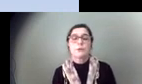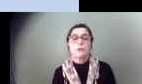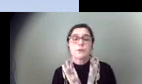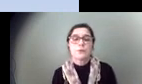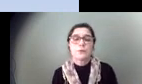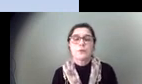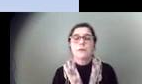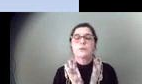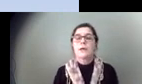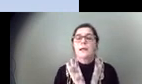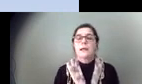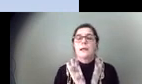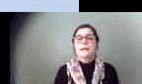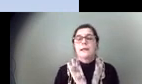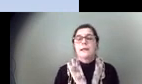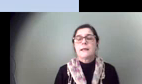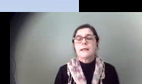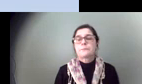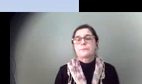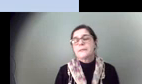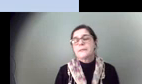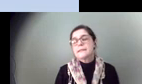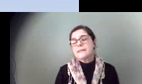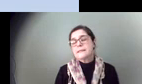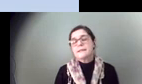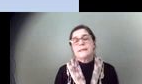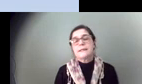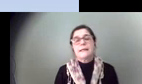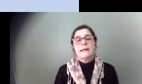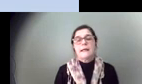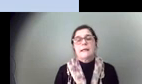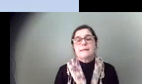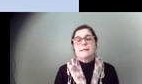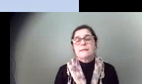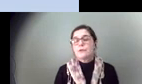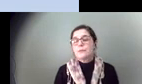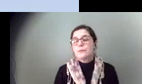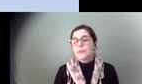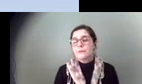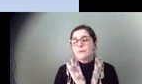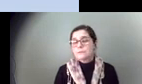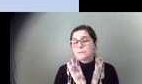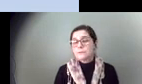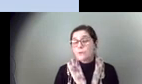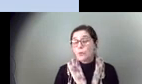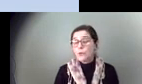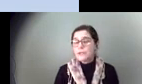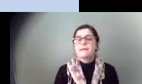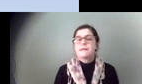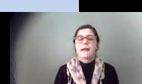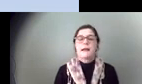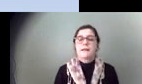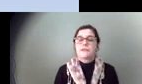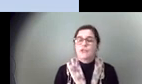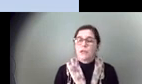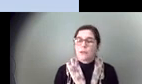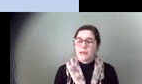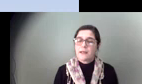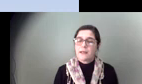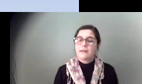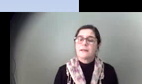aqui no decorrer do documento que ela precisa, né, ser muito bem